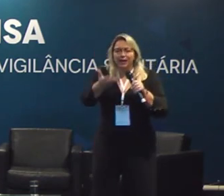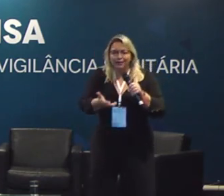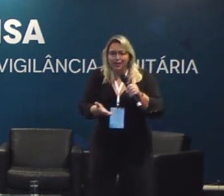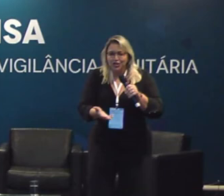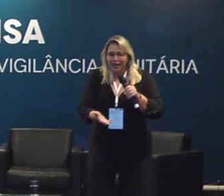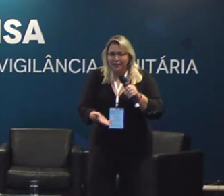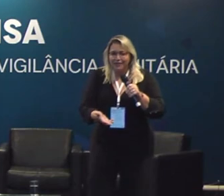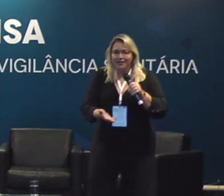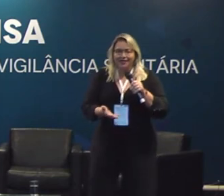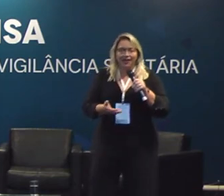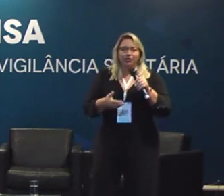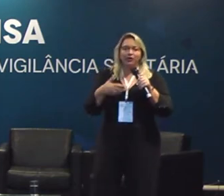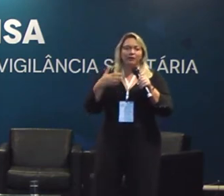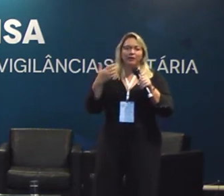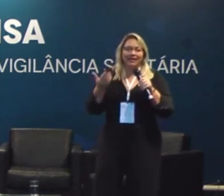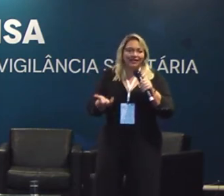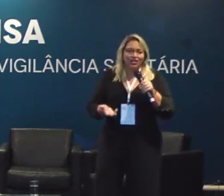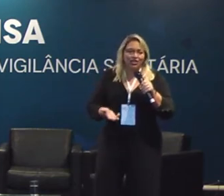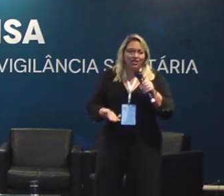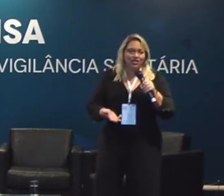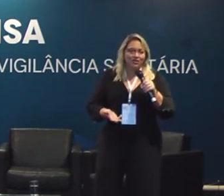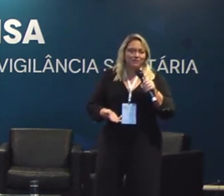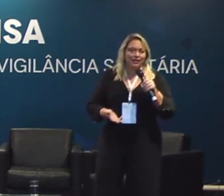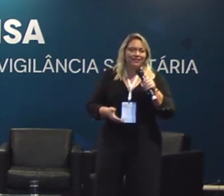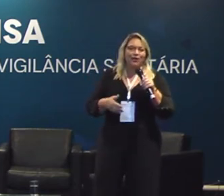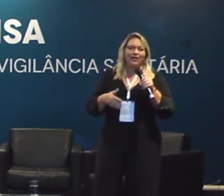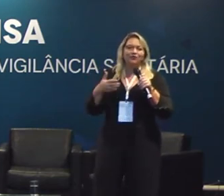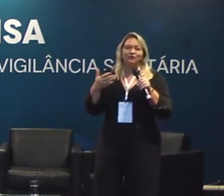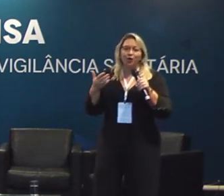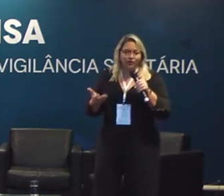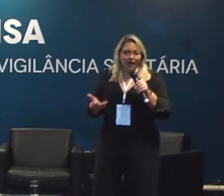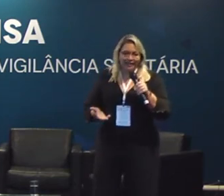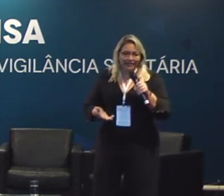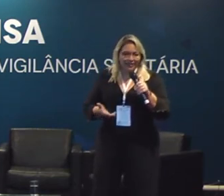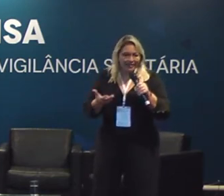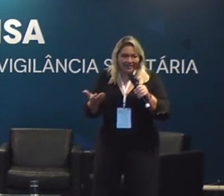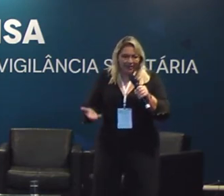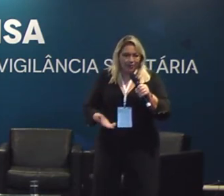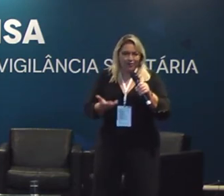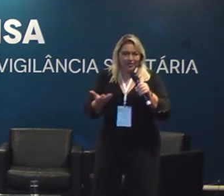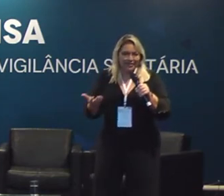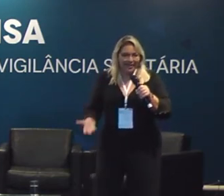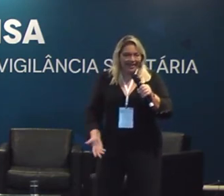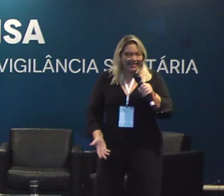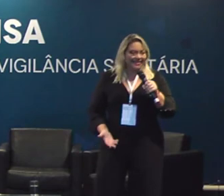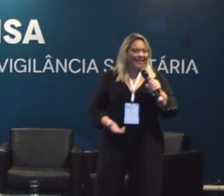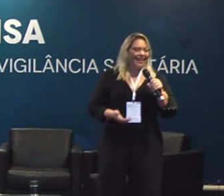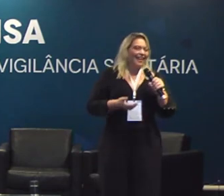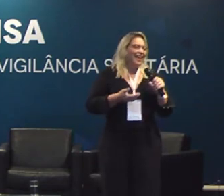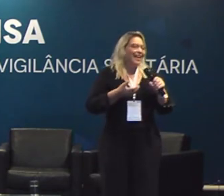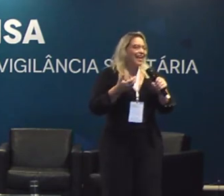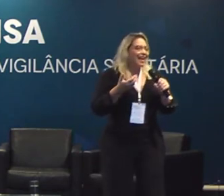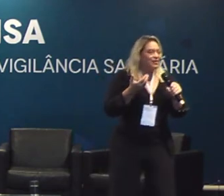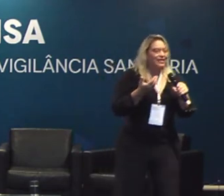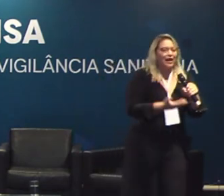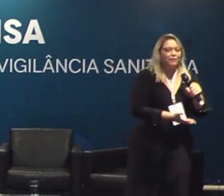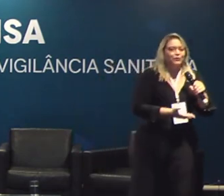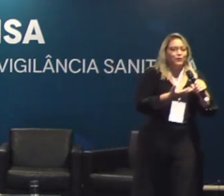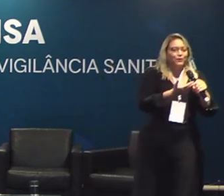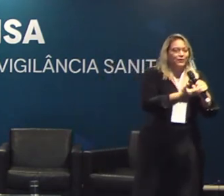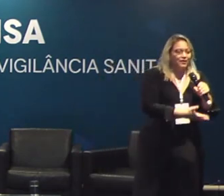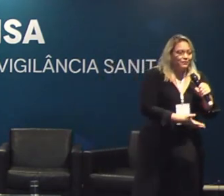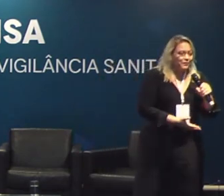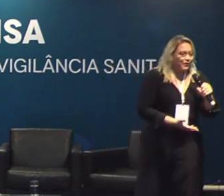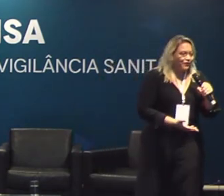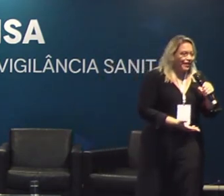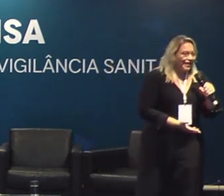das Neves, adorei passar 3 dias em Minas, quase volto falando assim como vocês. Eusébio, os meus